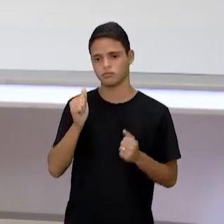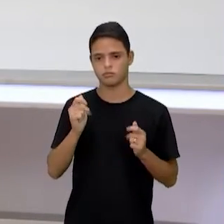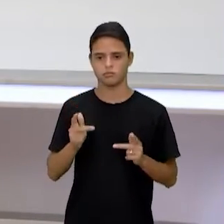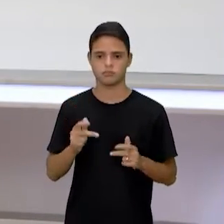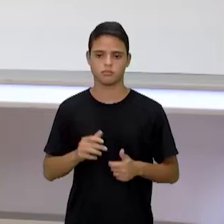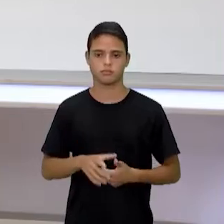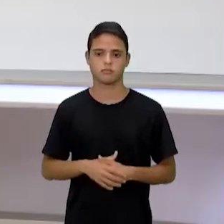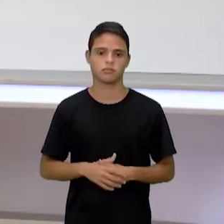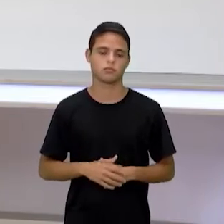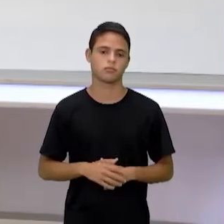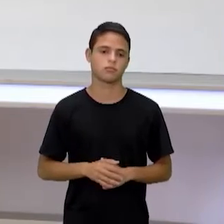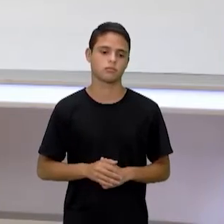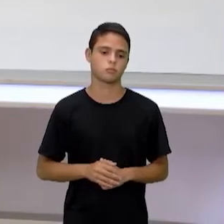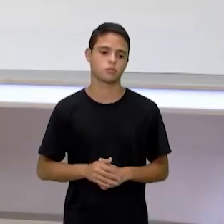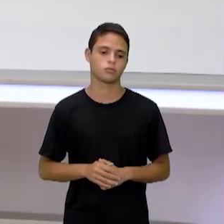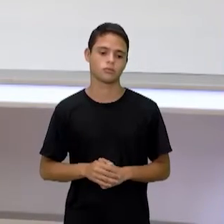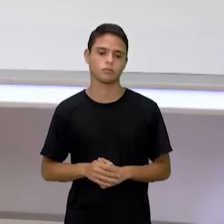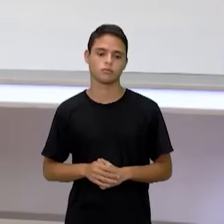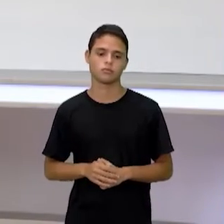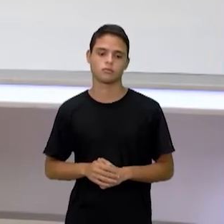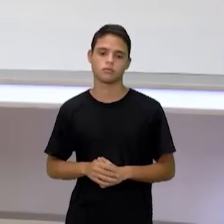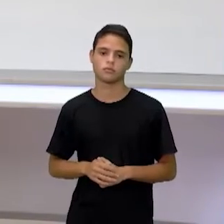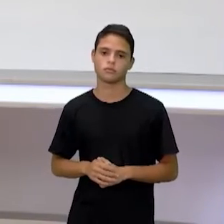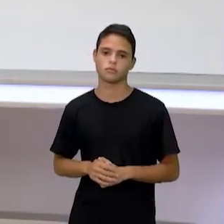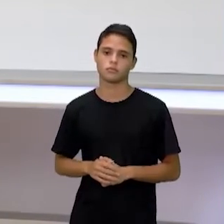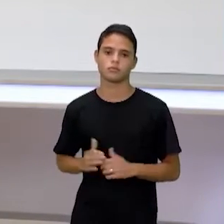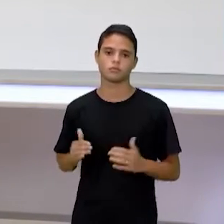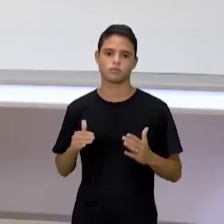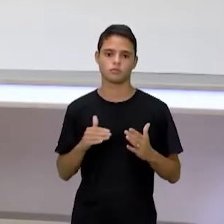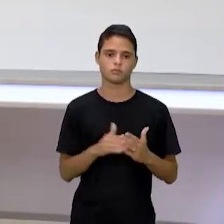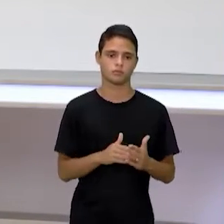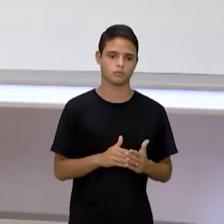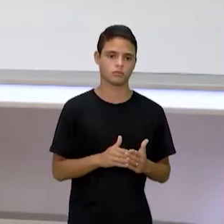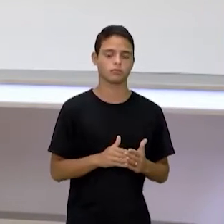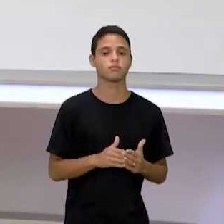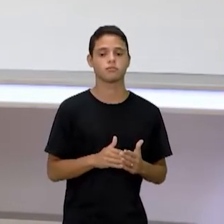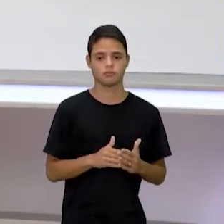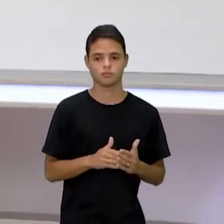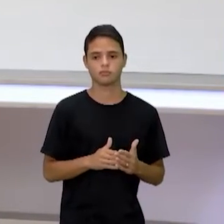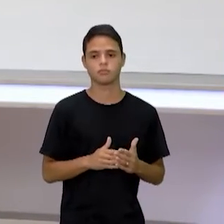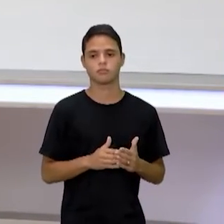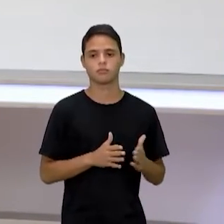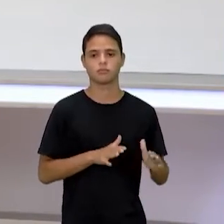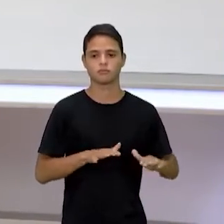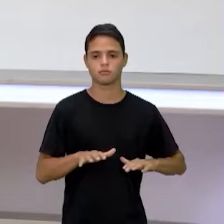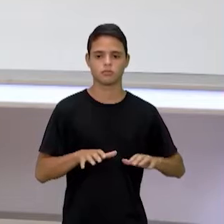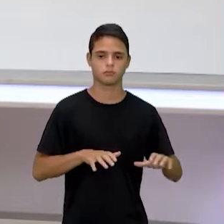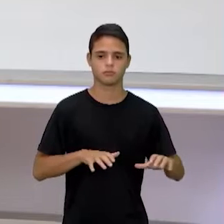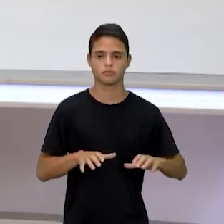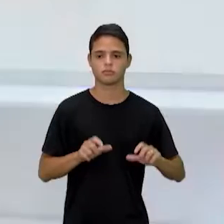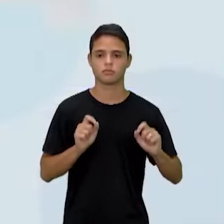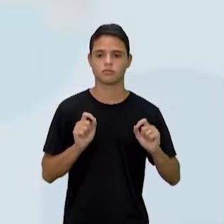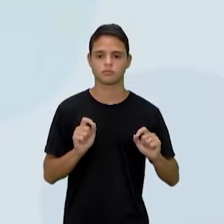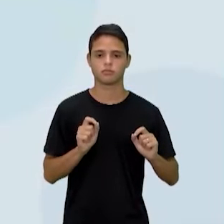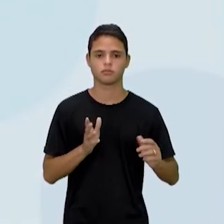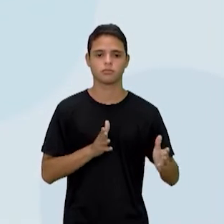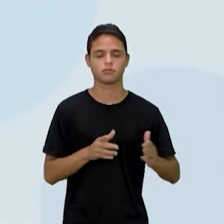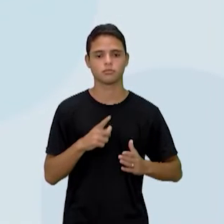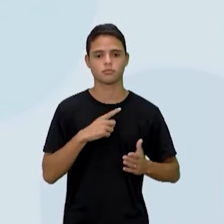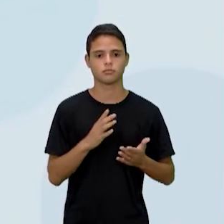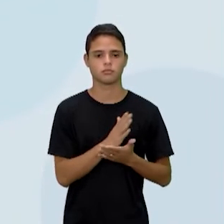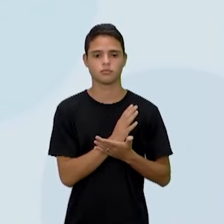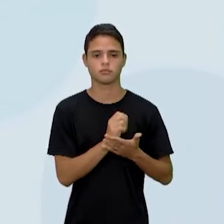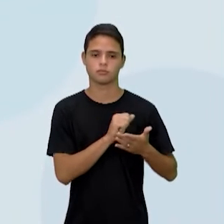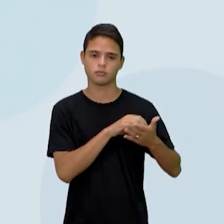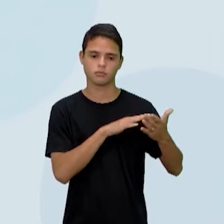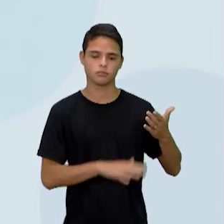certo? E aí, gente, né, nós chegamos ao momento da nossa aula onde nós temos aí os nossos desafios. Então, para